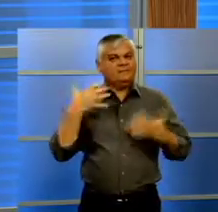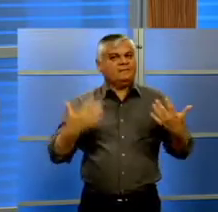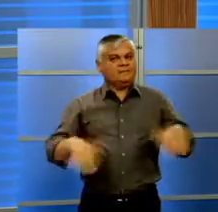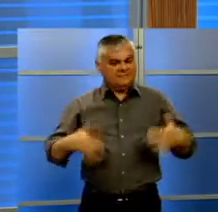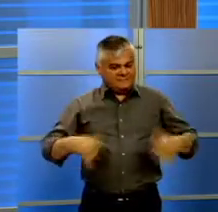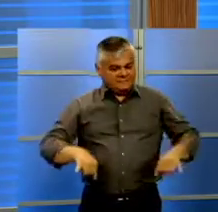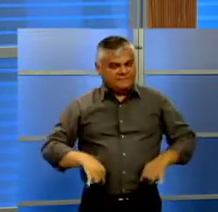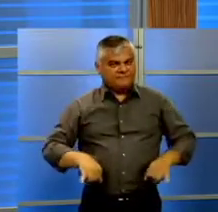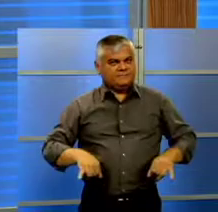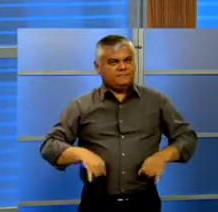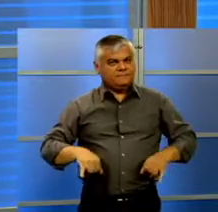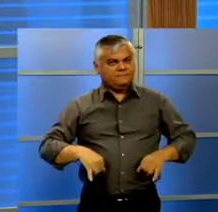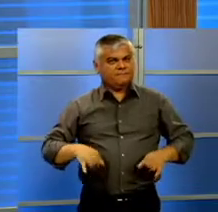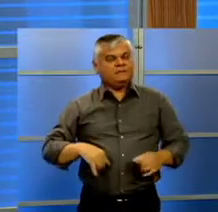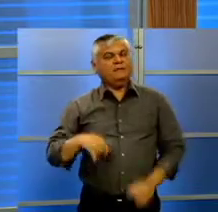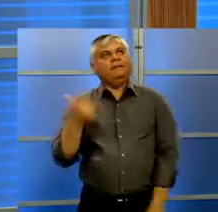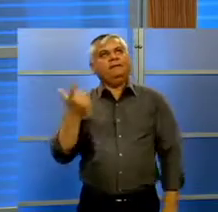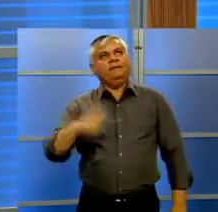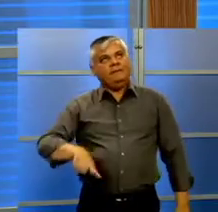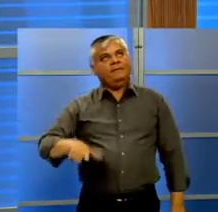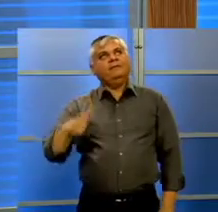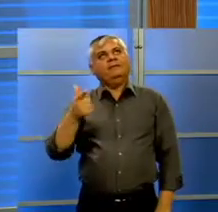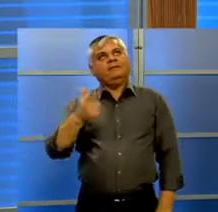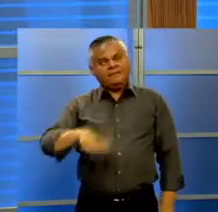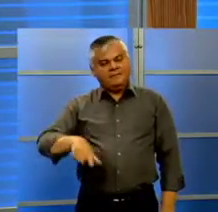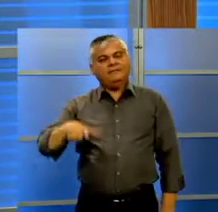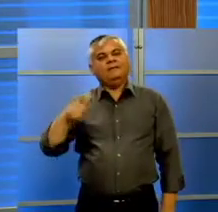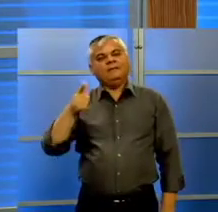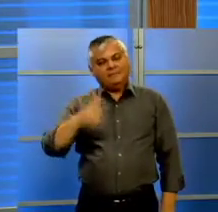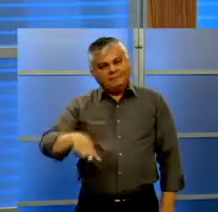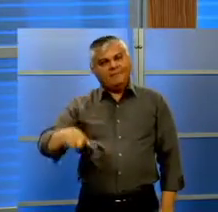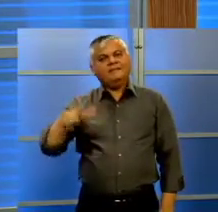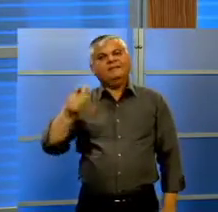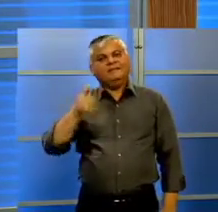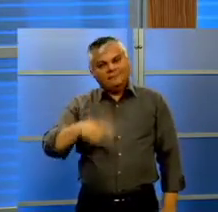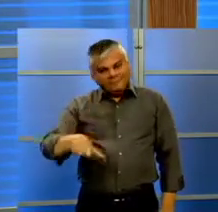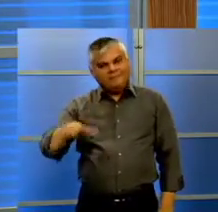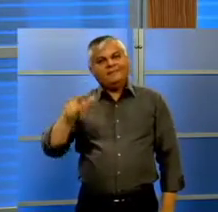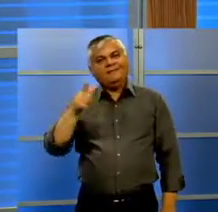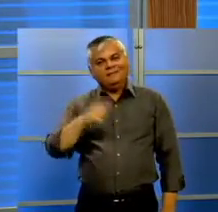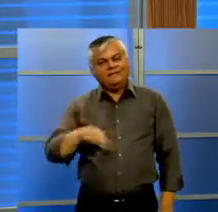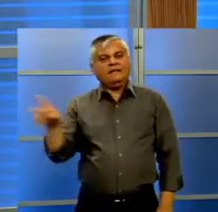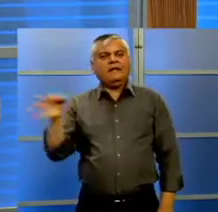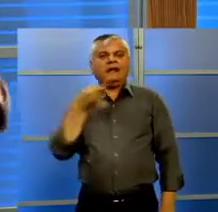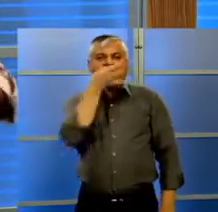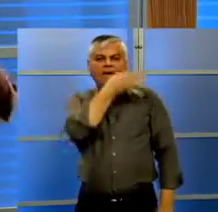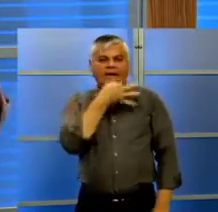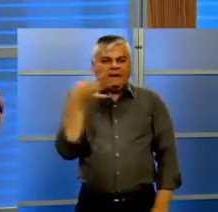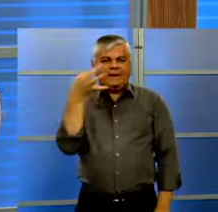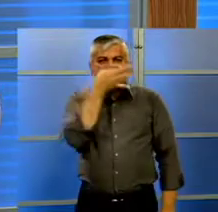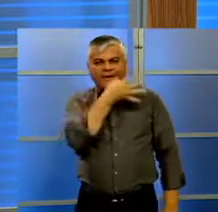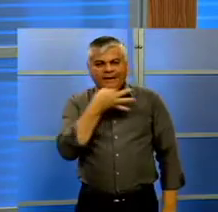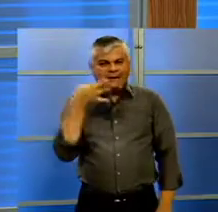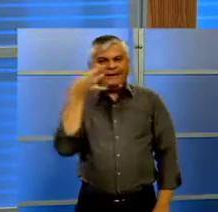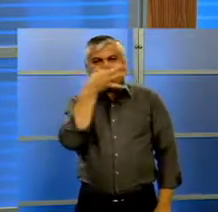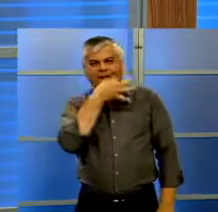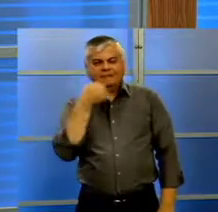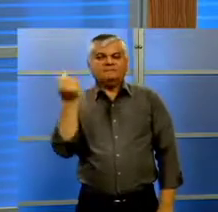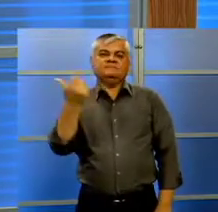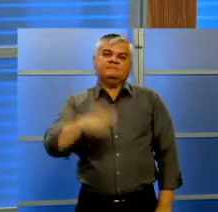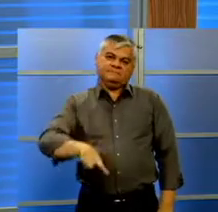porque aí ele tem que ficar repetindo o sinal, né? E eu continuo falando para ver ele repetir o sinal para vocês. Mais,